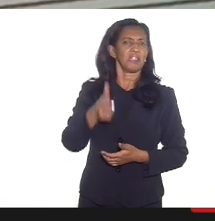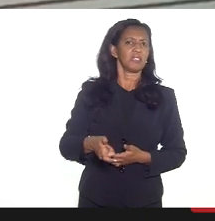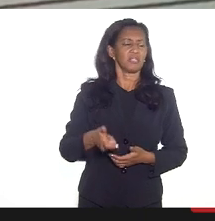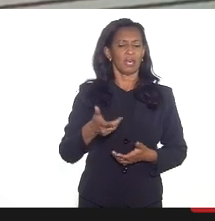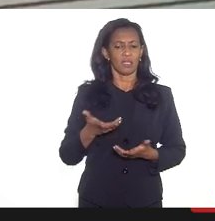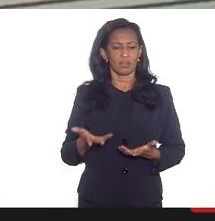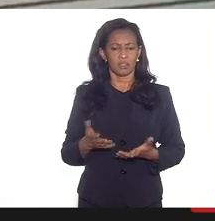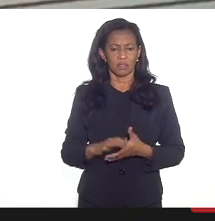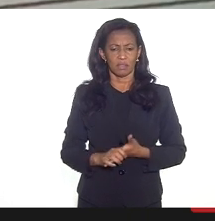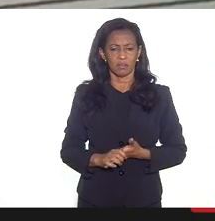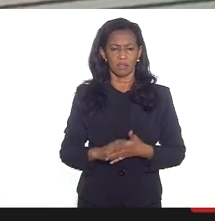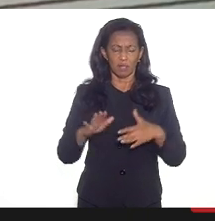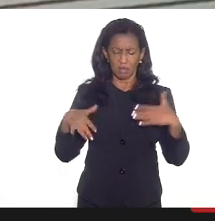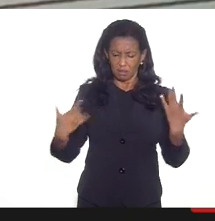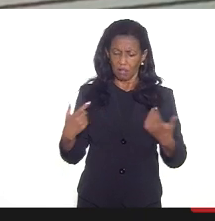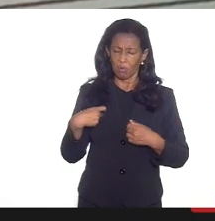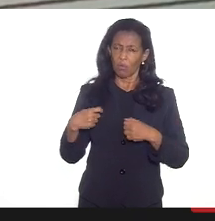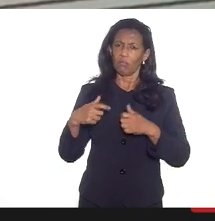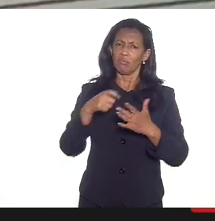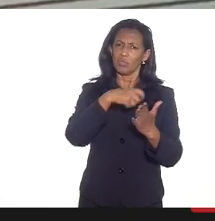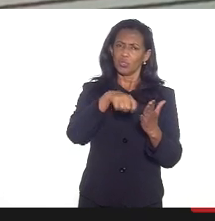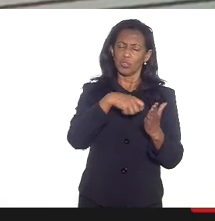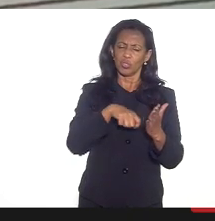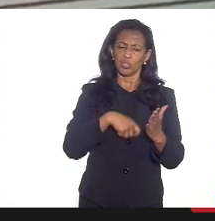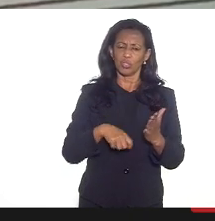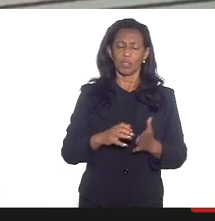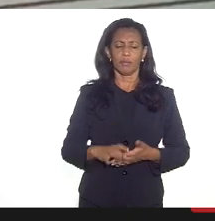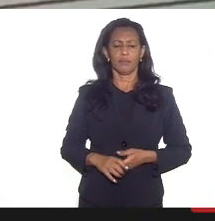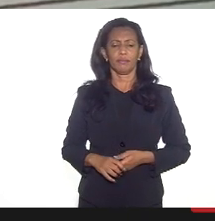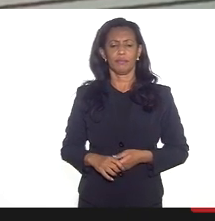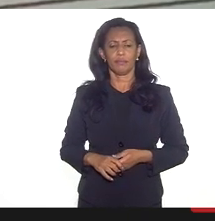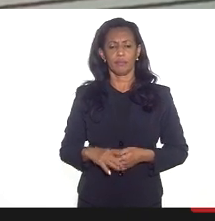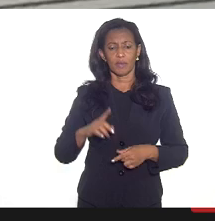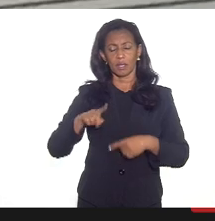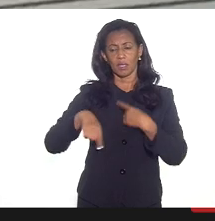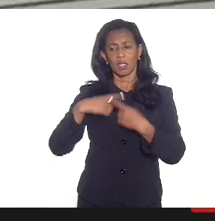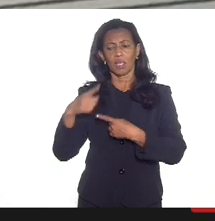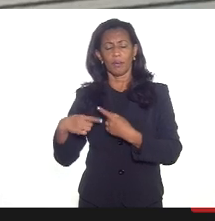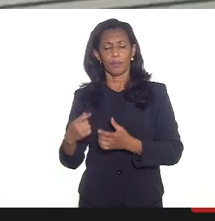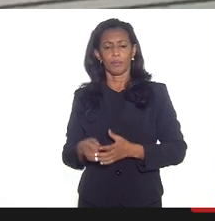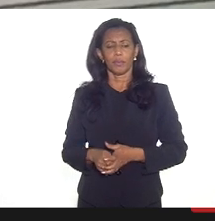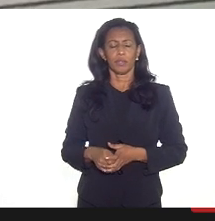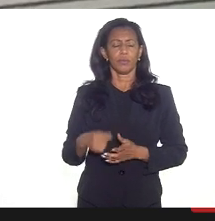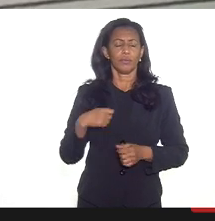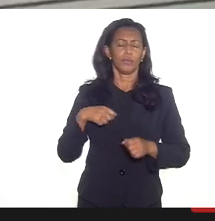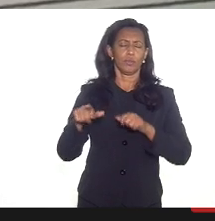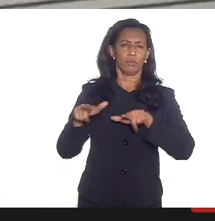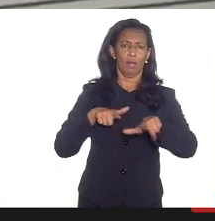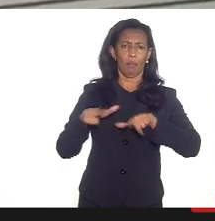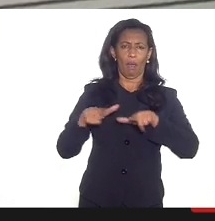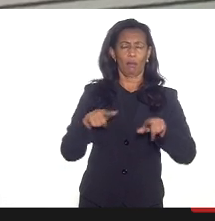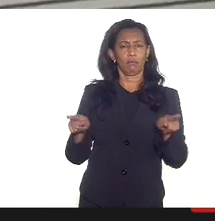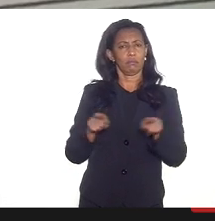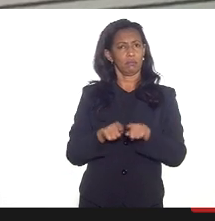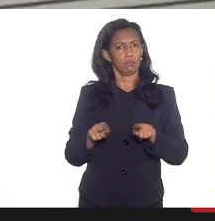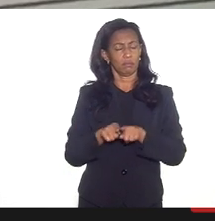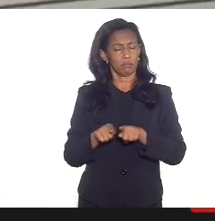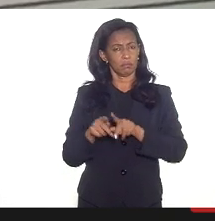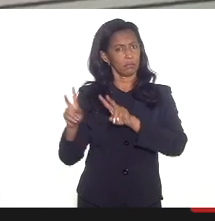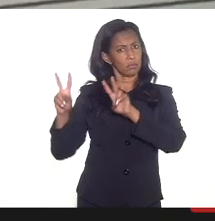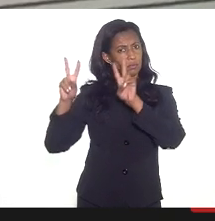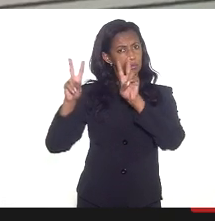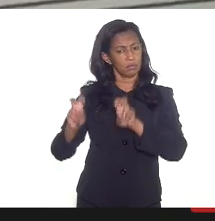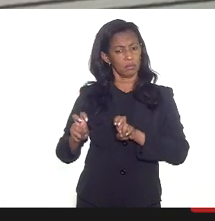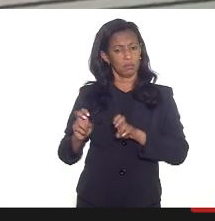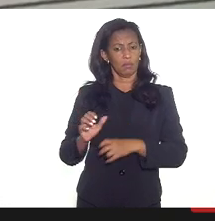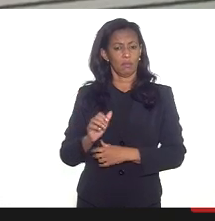conjunto da sociedade. Então, eu fiz sobre esse assunto. Depois eu fiz um trabalho também sobre, que eu